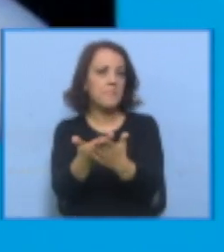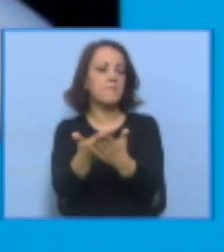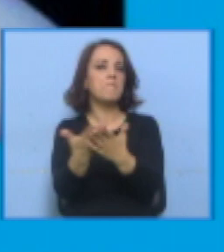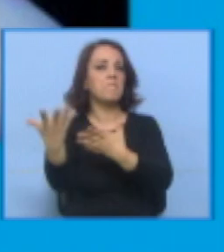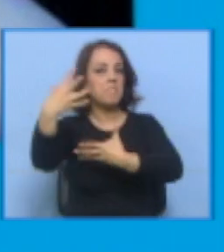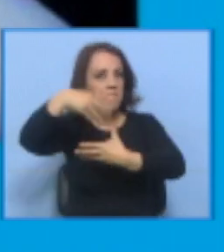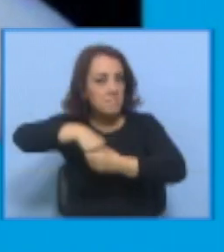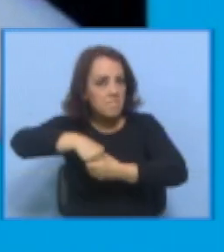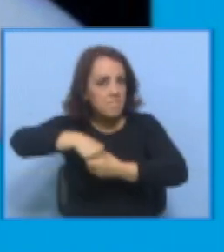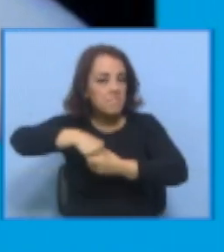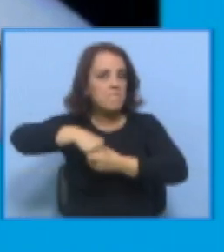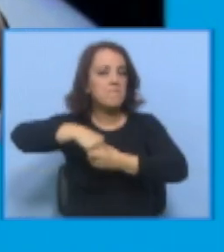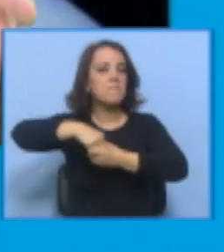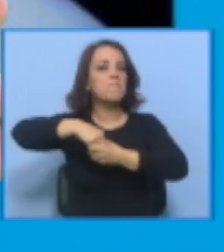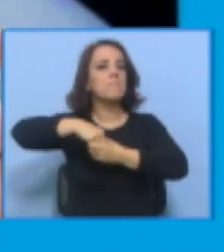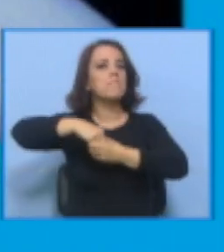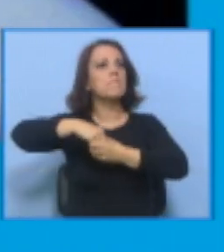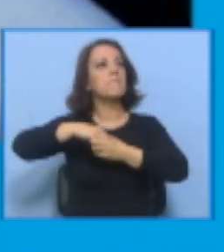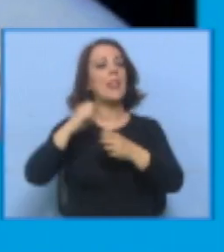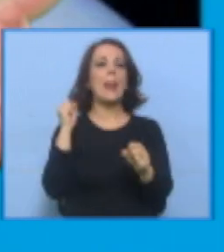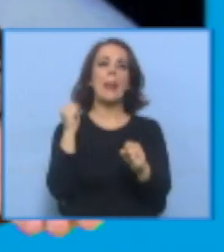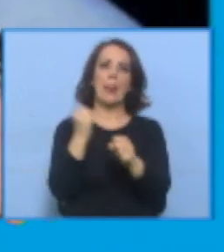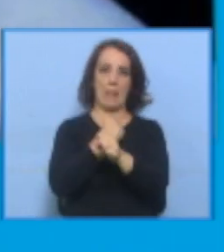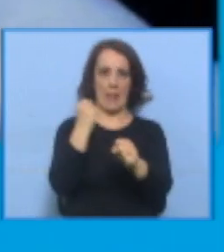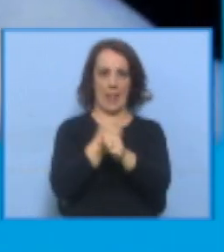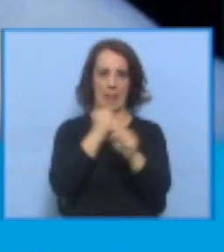considerado como uma forma de emprego